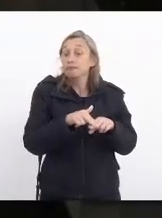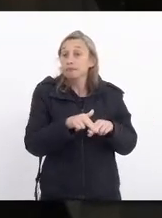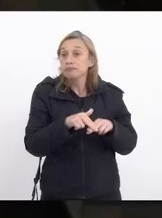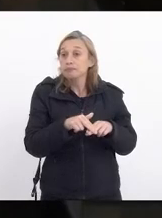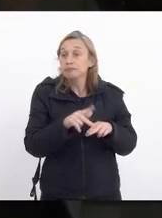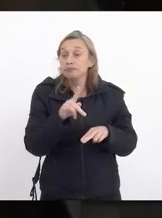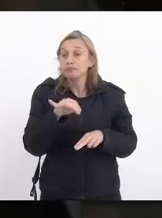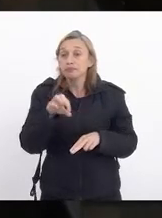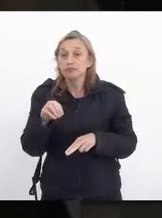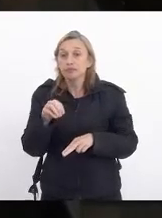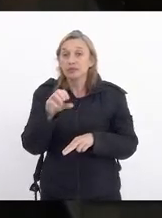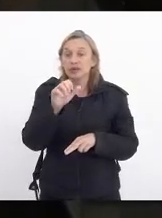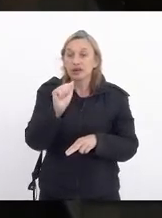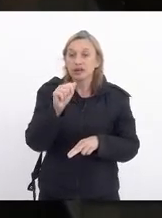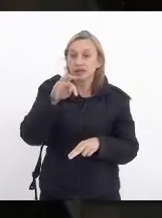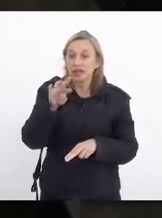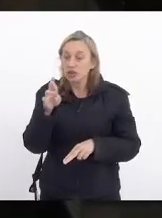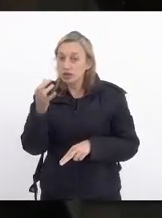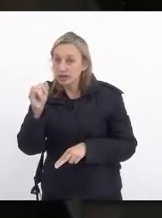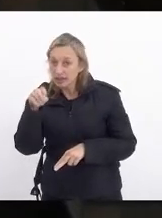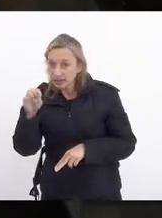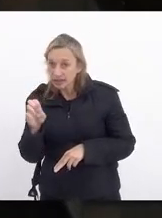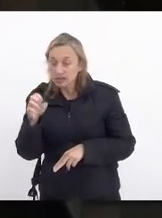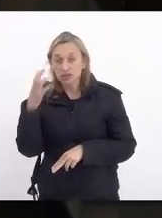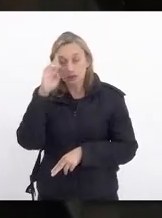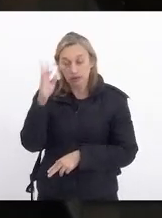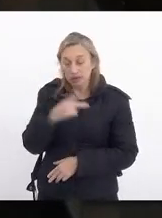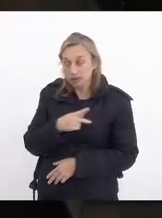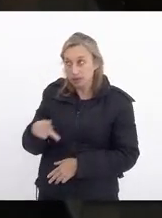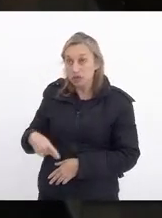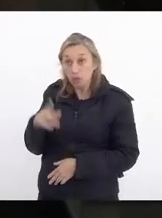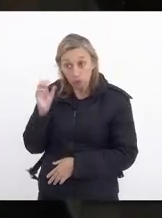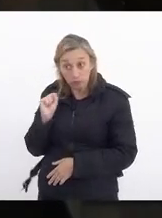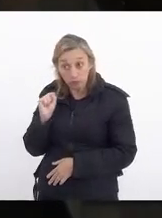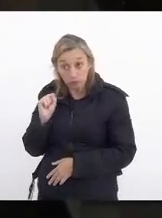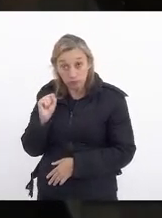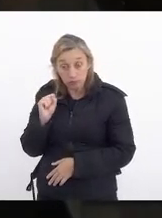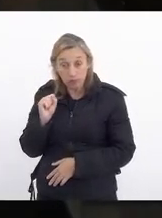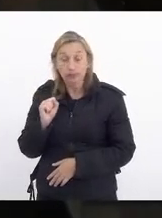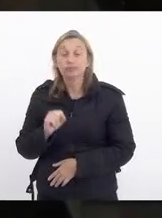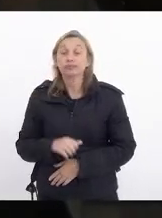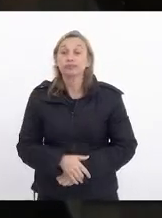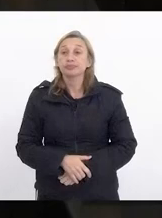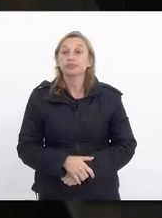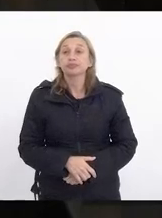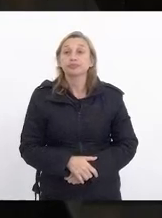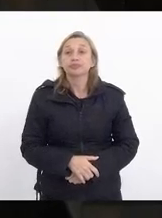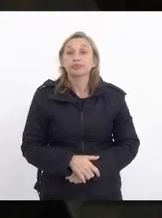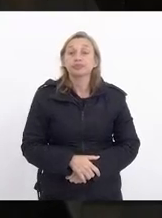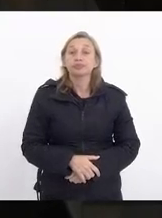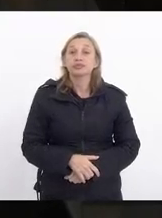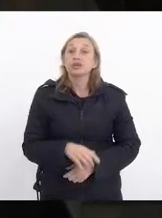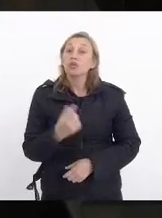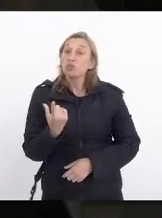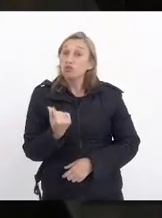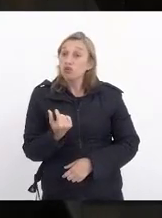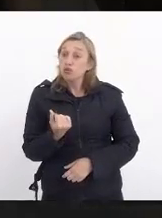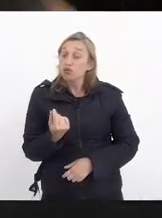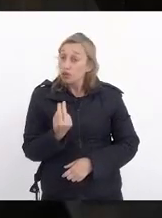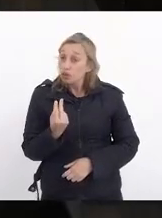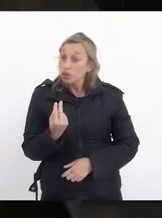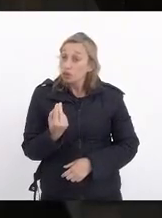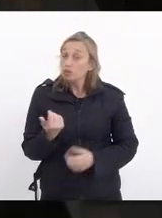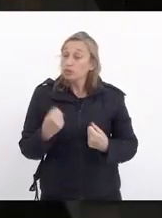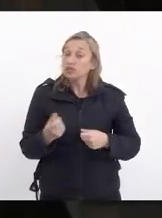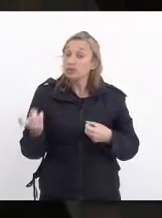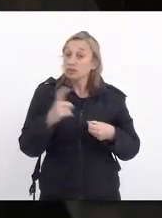princípio da anterioridade seu presidente ou vice-presidente princípio da anterioridade a uma taxa e